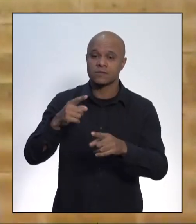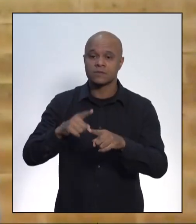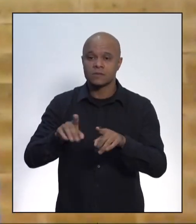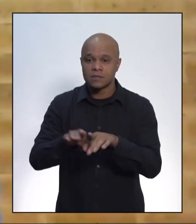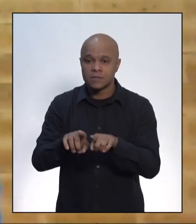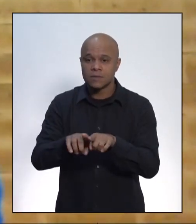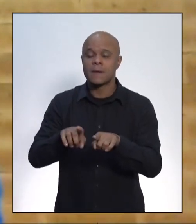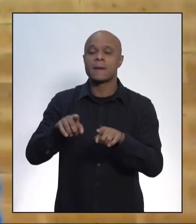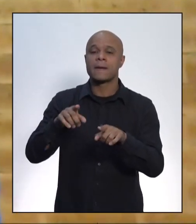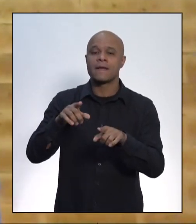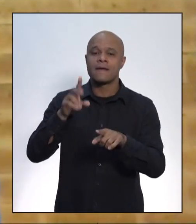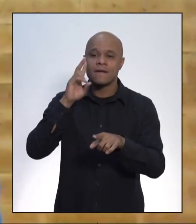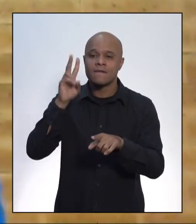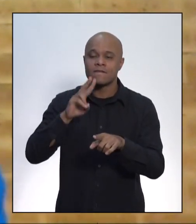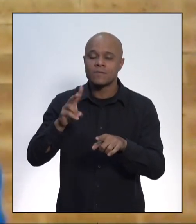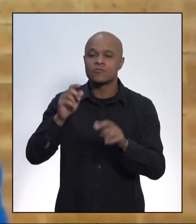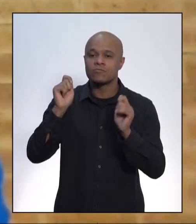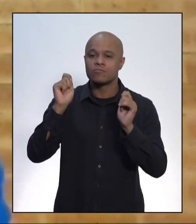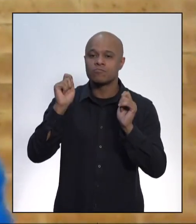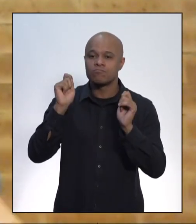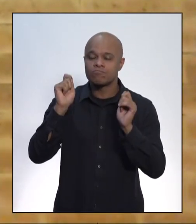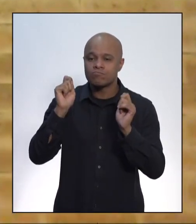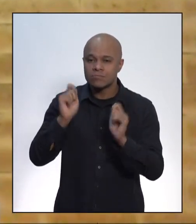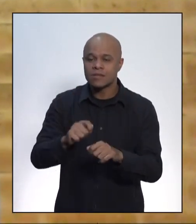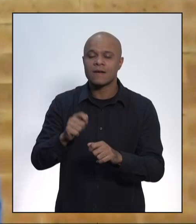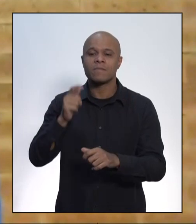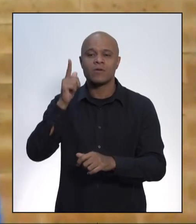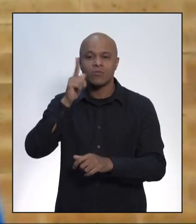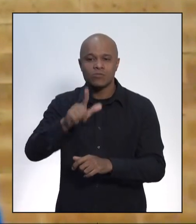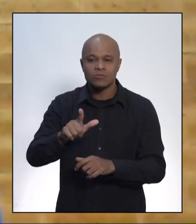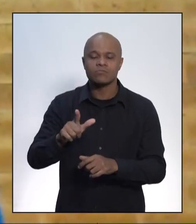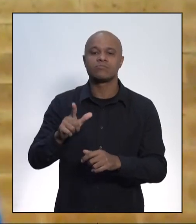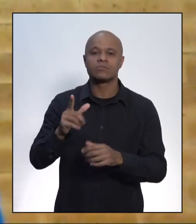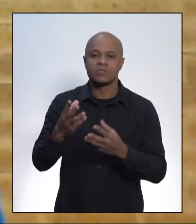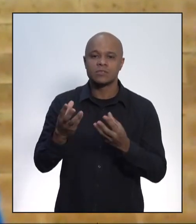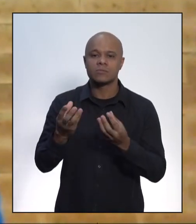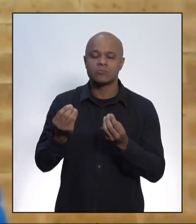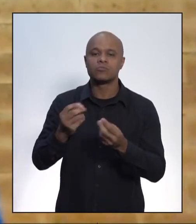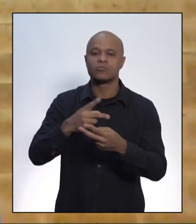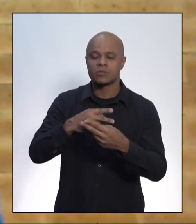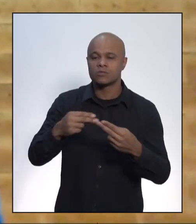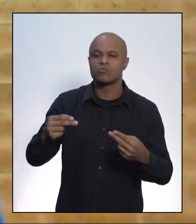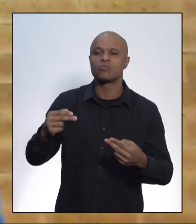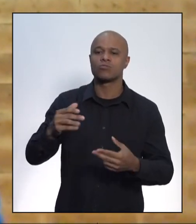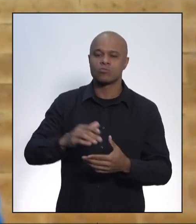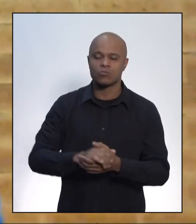ser realmente um produto e seria um grande aliado e que também